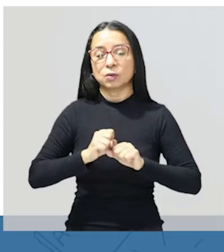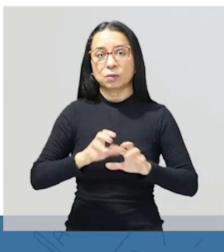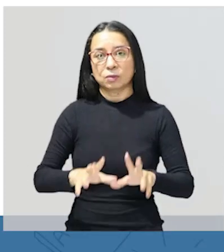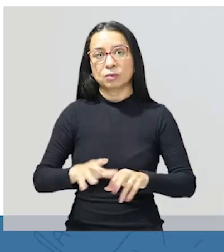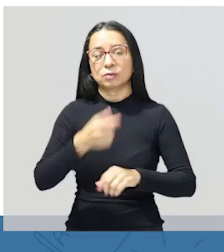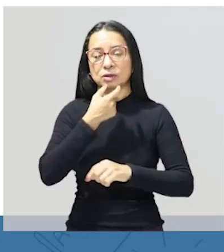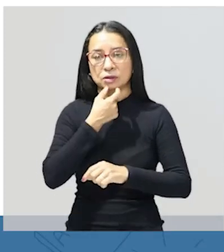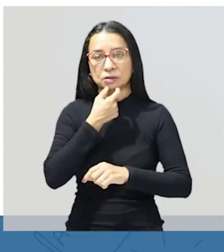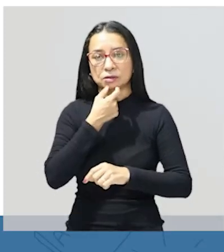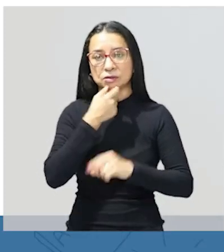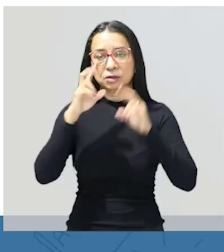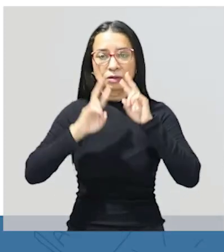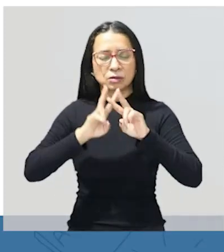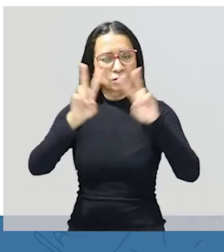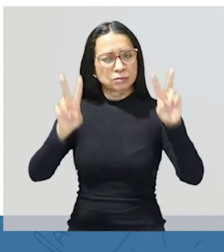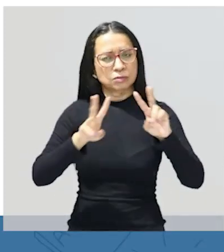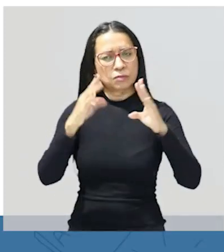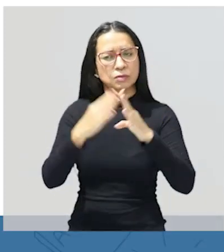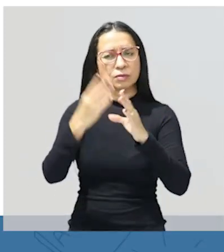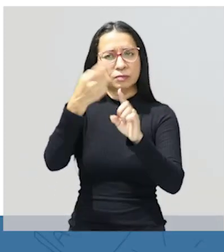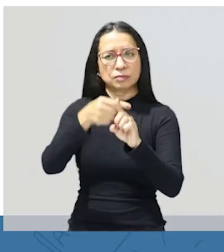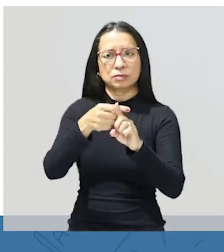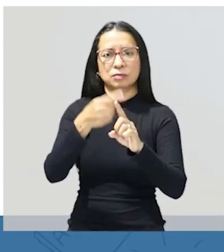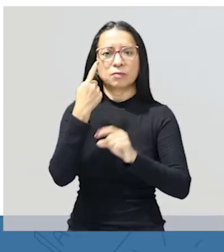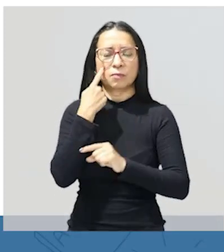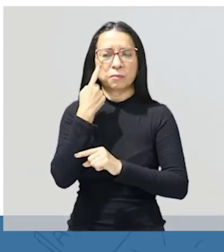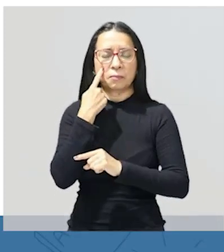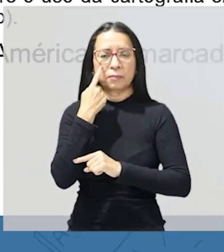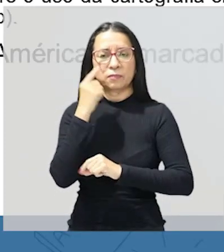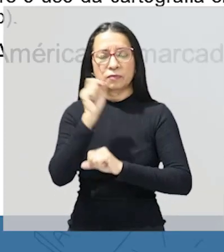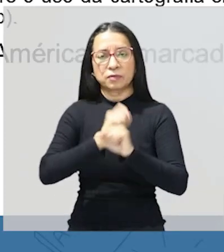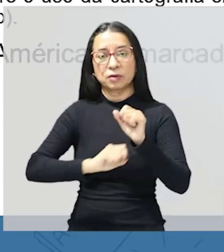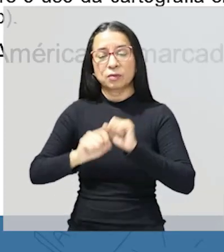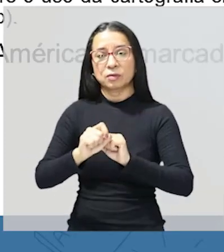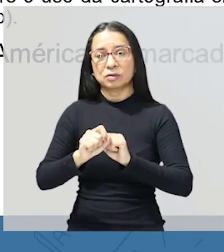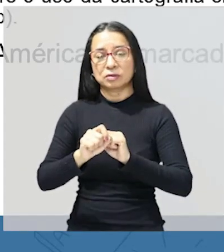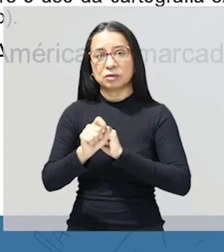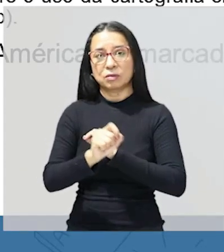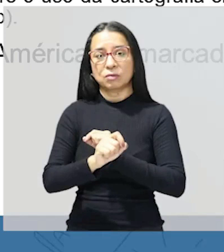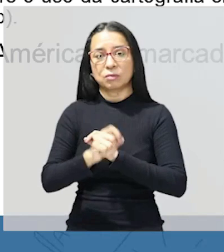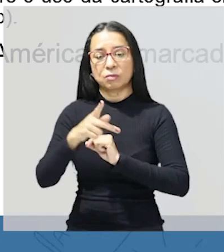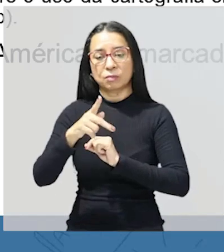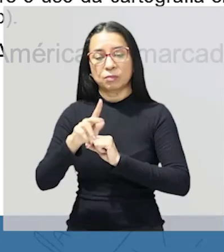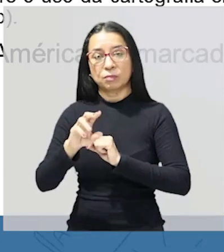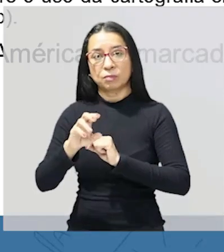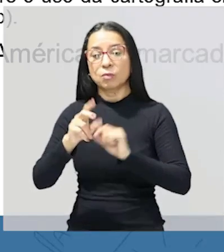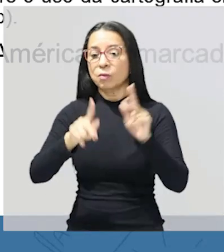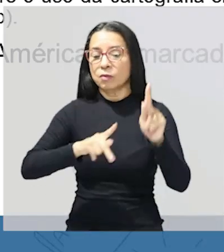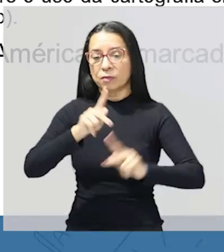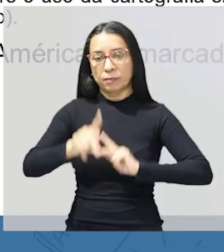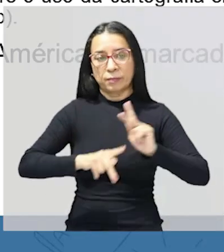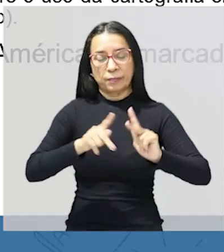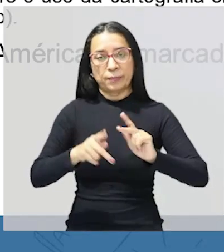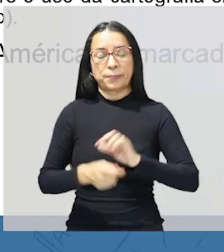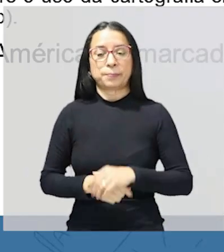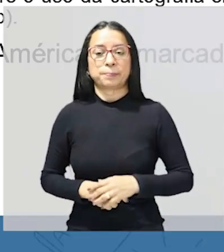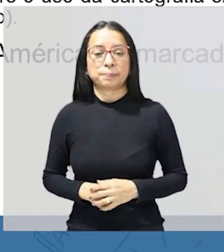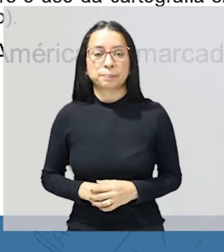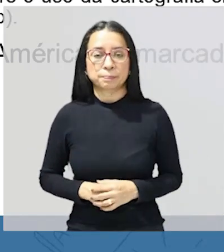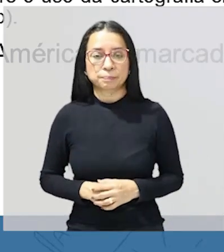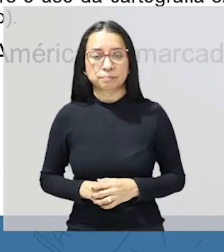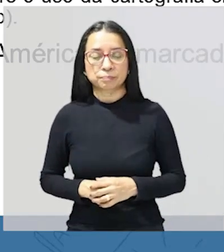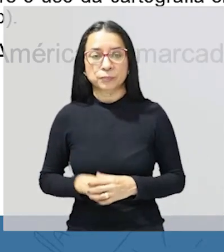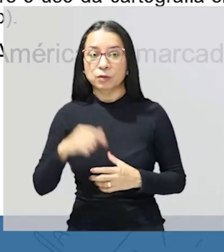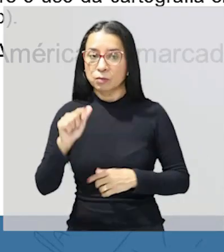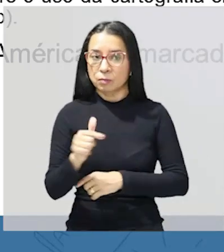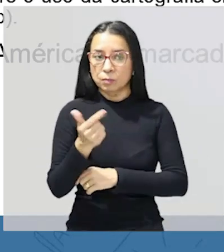catedral, você vê um povoamento. Assim como vai ter também o processo de exploração. A nossa terceira questão é do